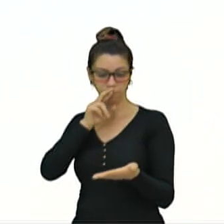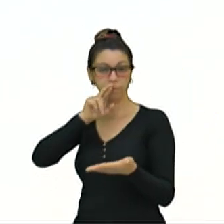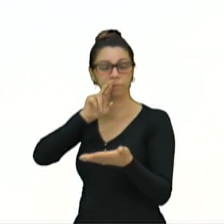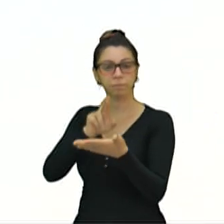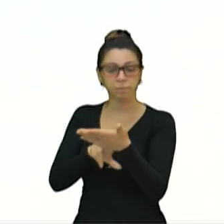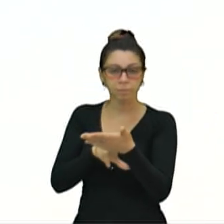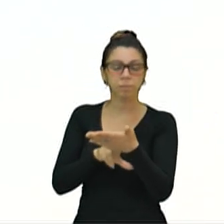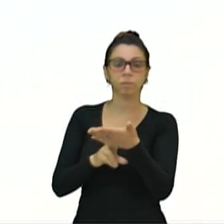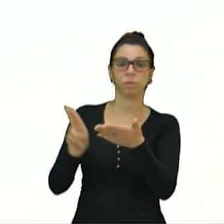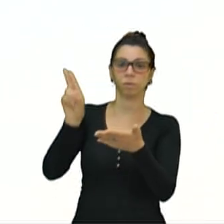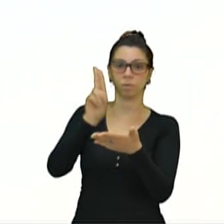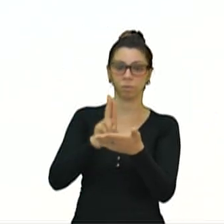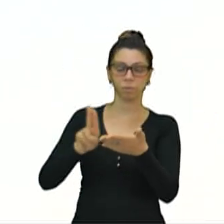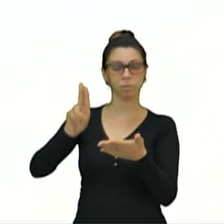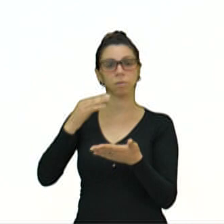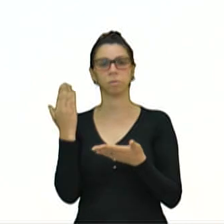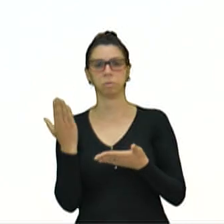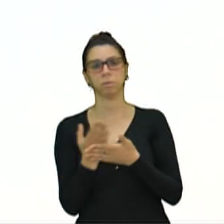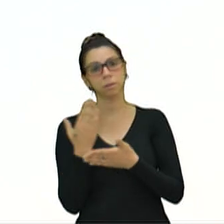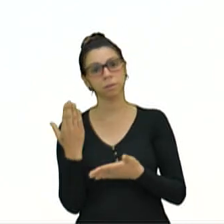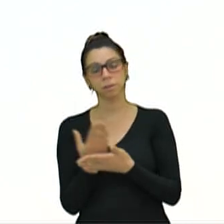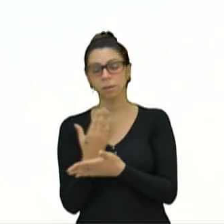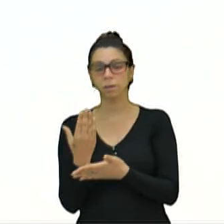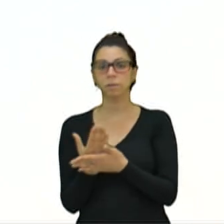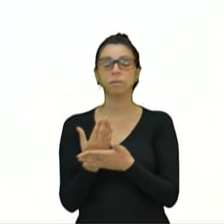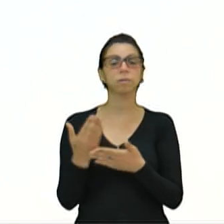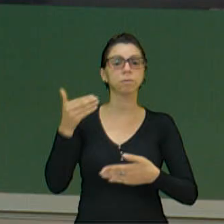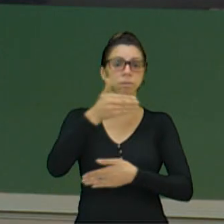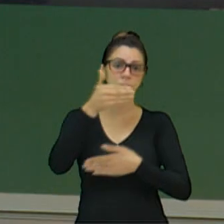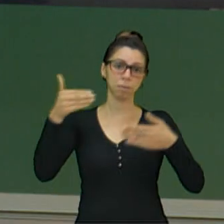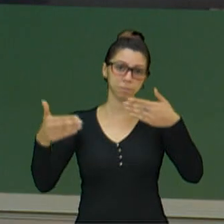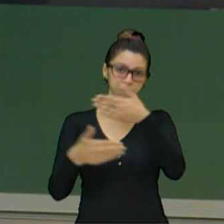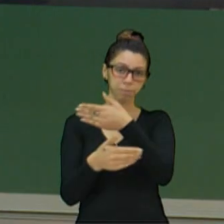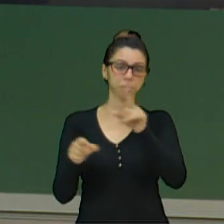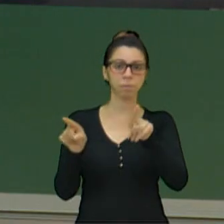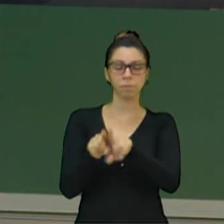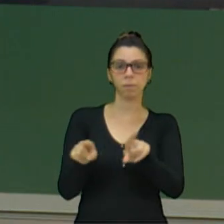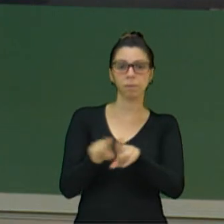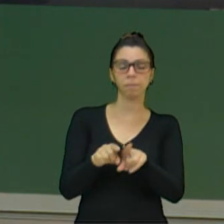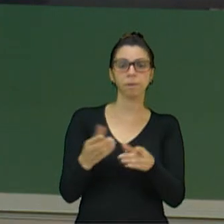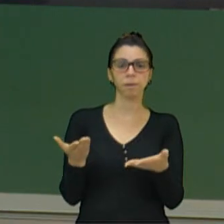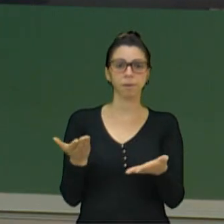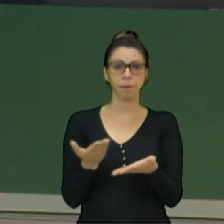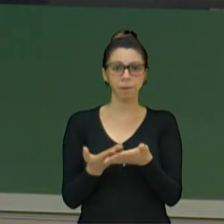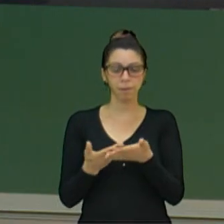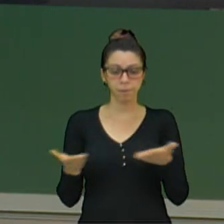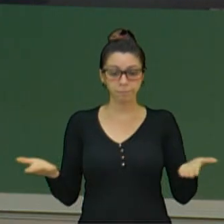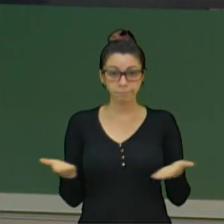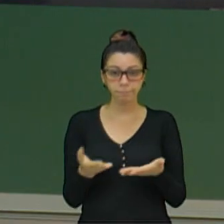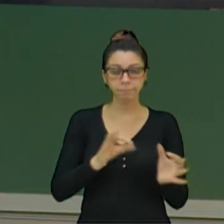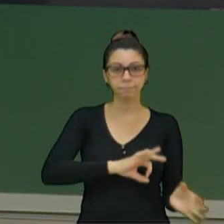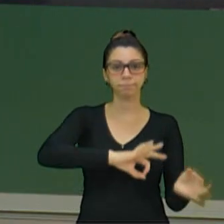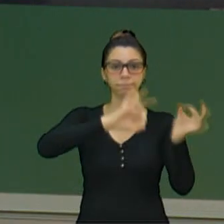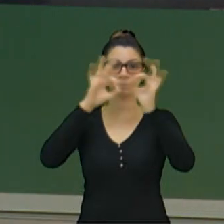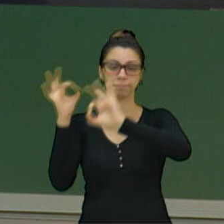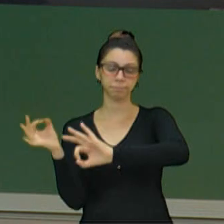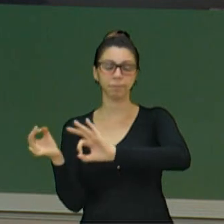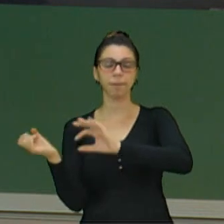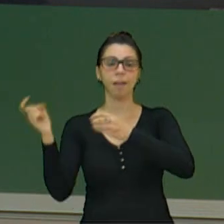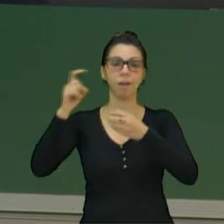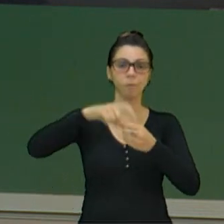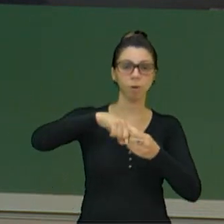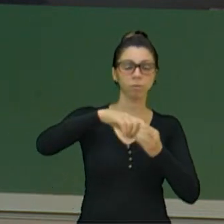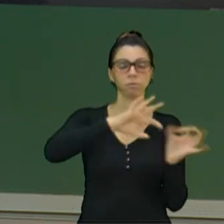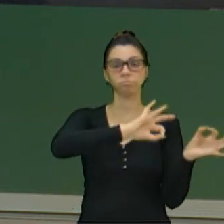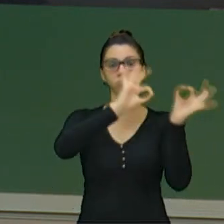eles utilizando o livro, utilizando os slides da aula e até mesmo essa aula que você pode assistir quantas vezes você quiser,